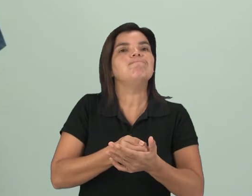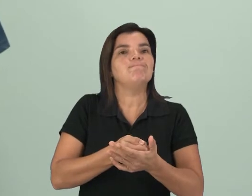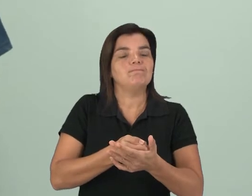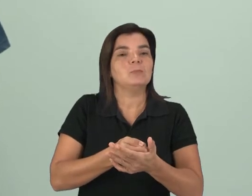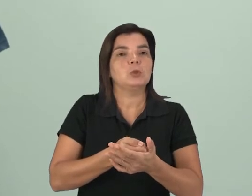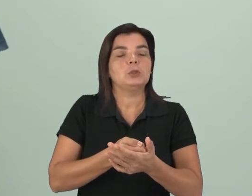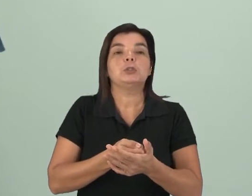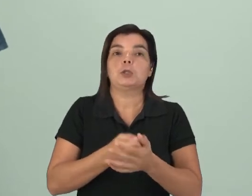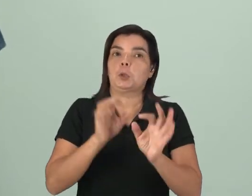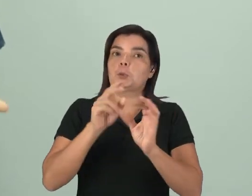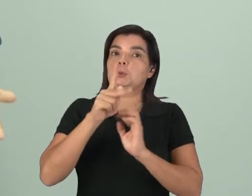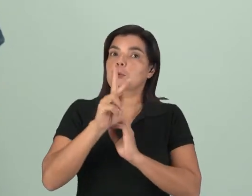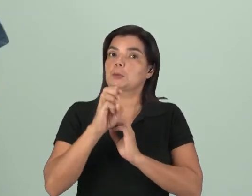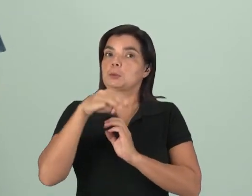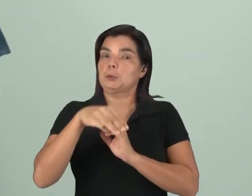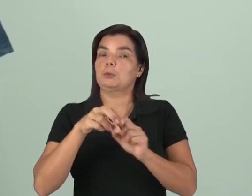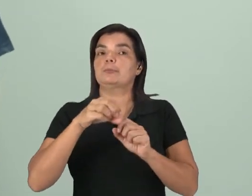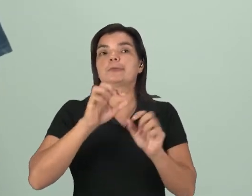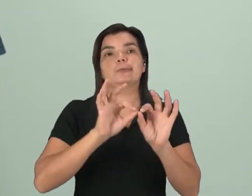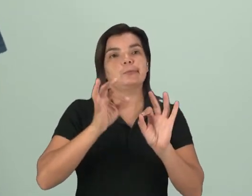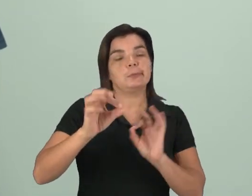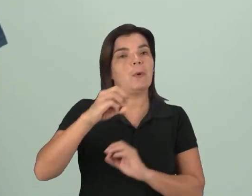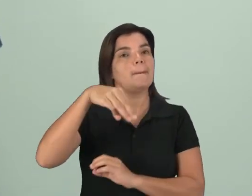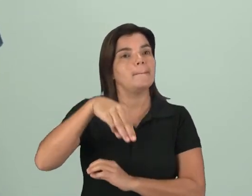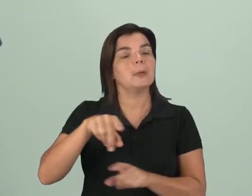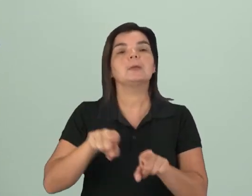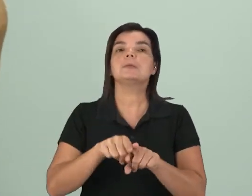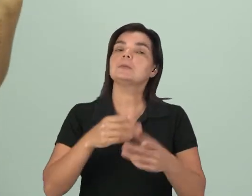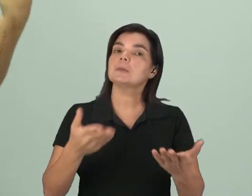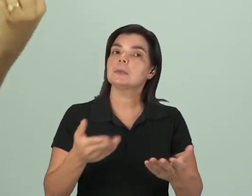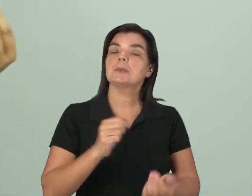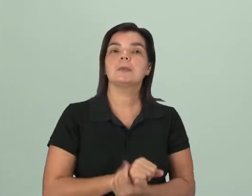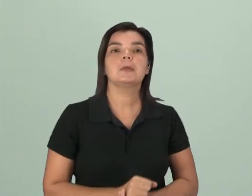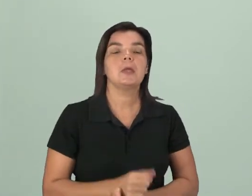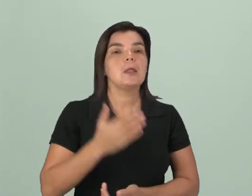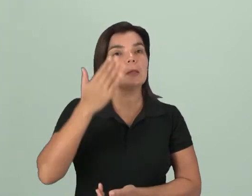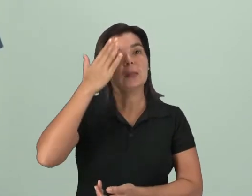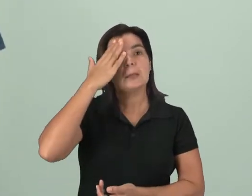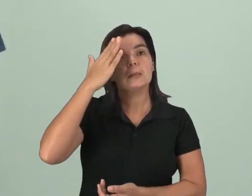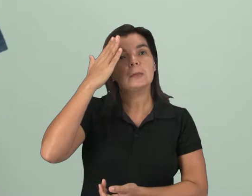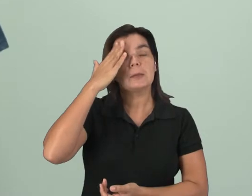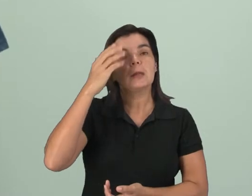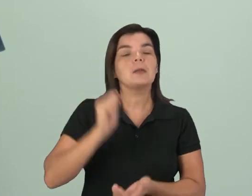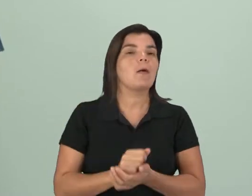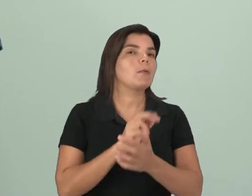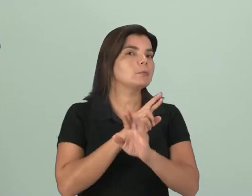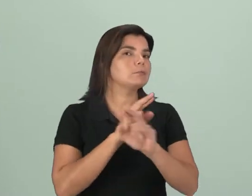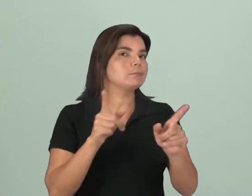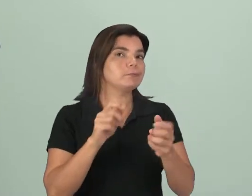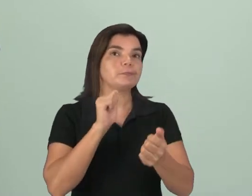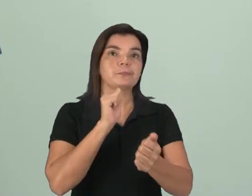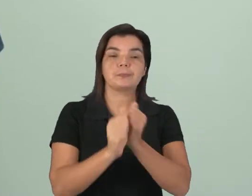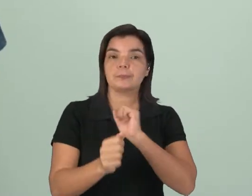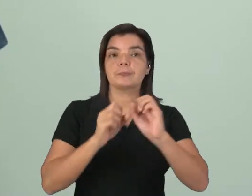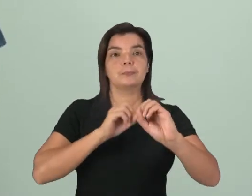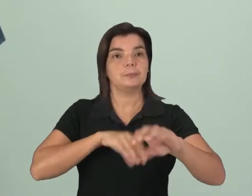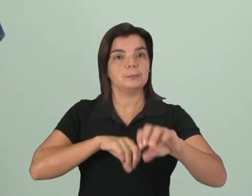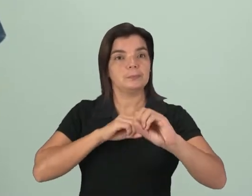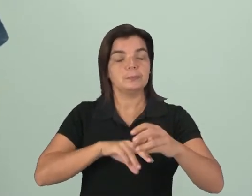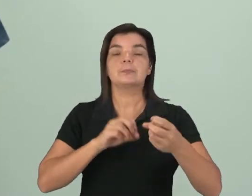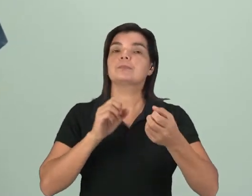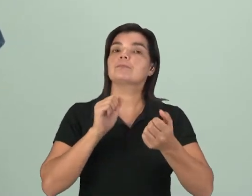aquelas tantos quilômetros, tantos metros e tudo mais. Então, é isso que a gente tem que entender a diferença do esporte